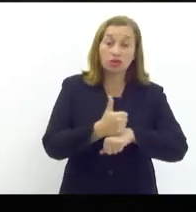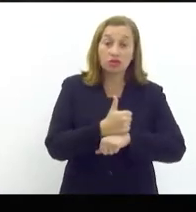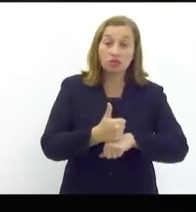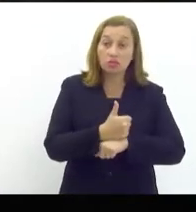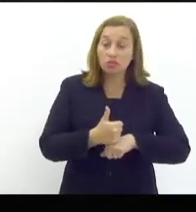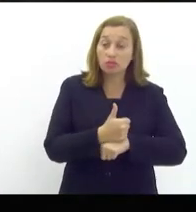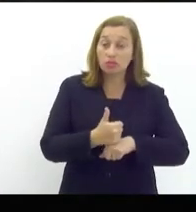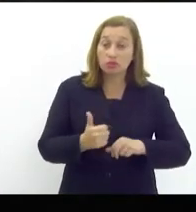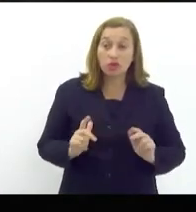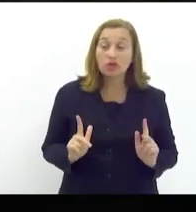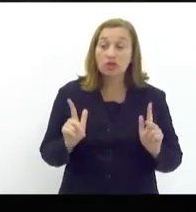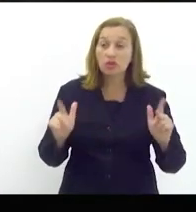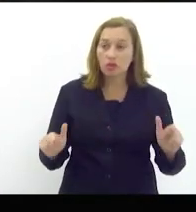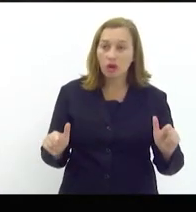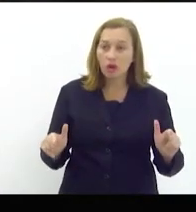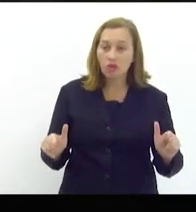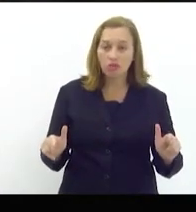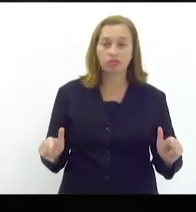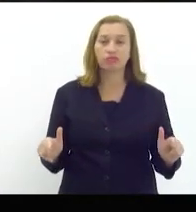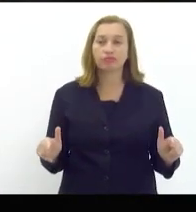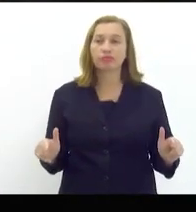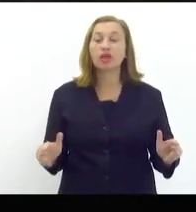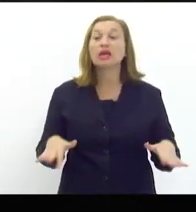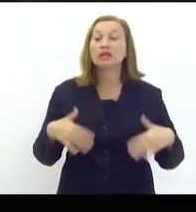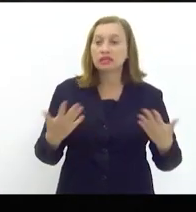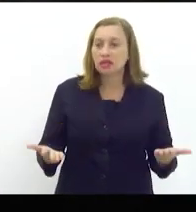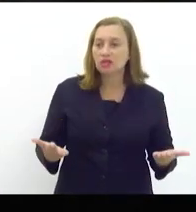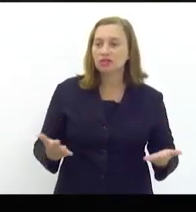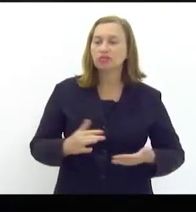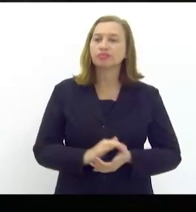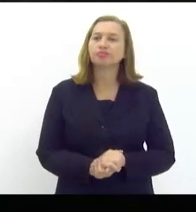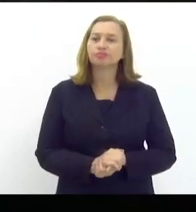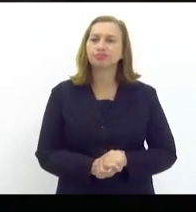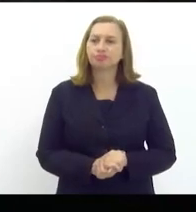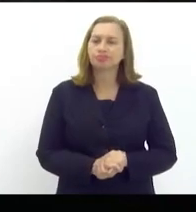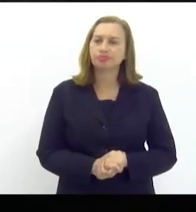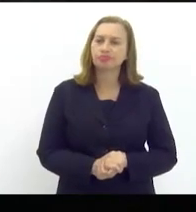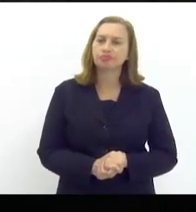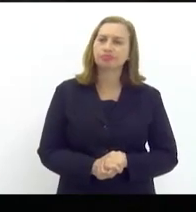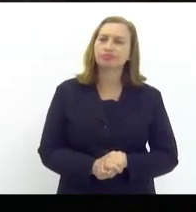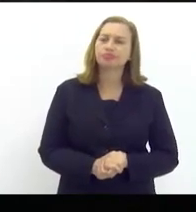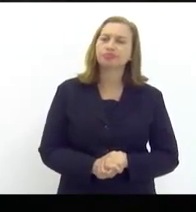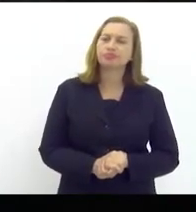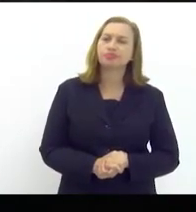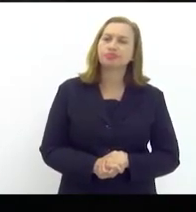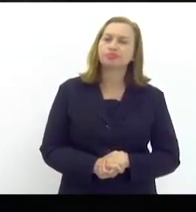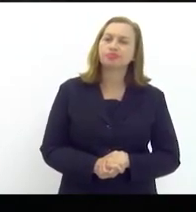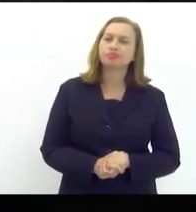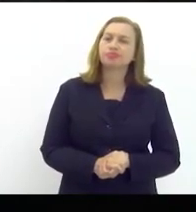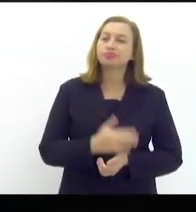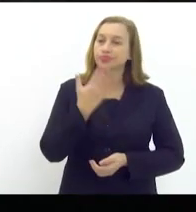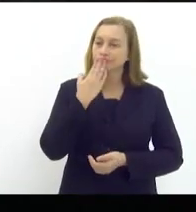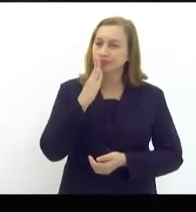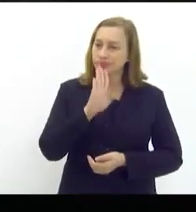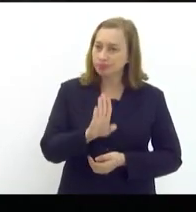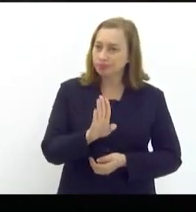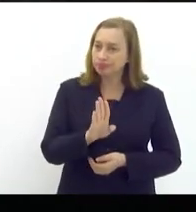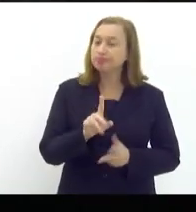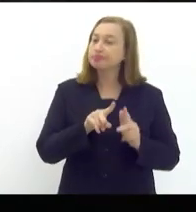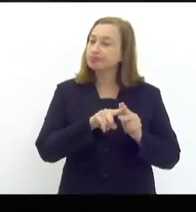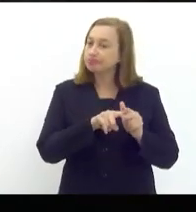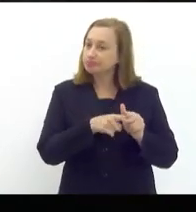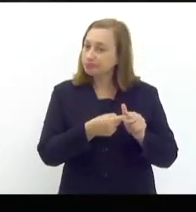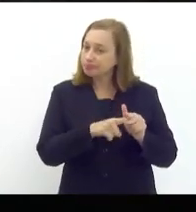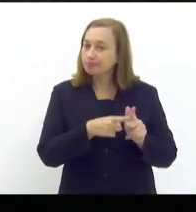então para remediar a situação é antes o nome que instalada no consórcio foi prometido um